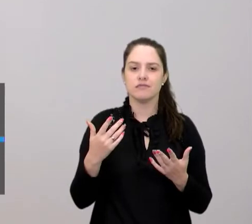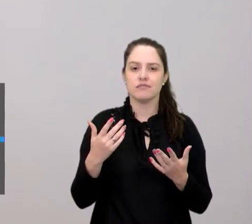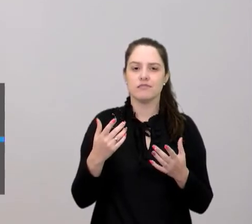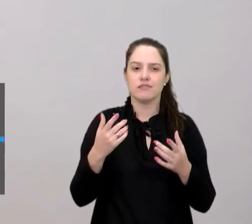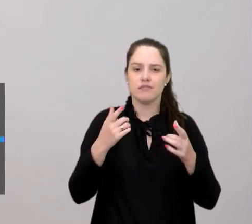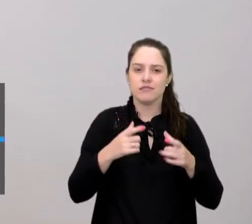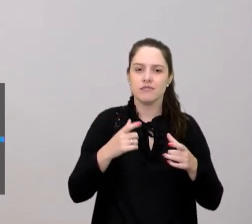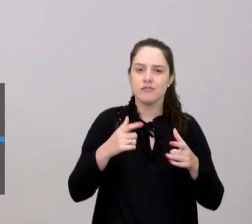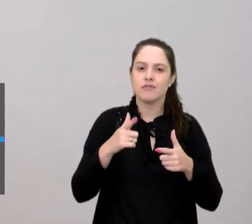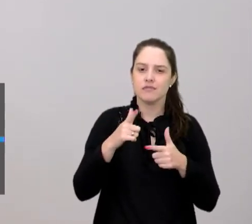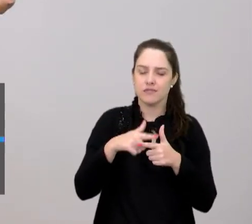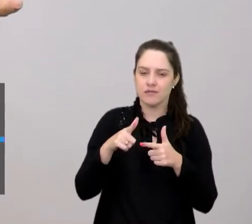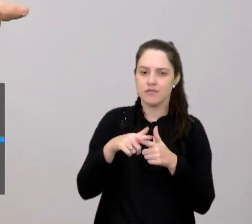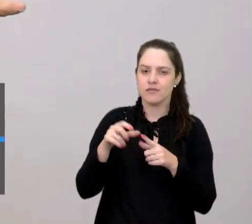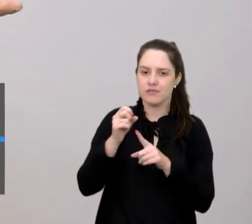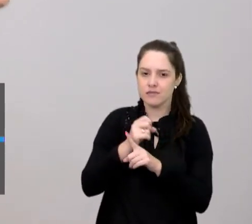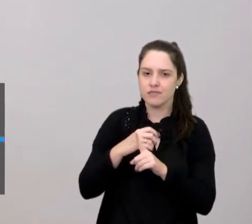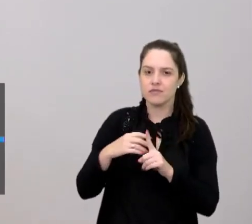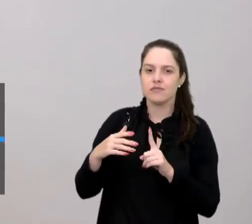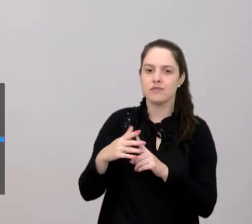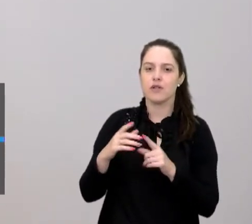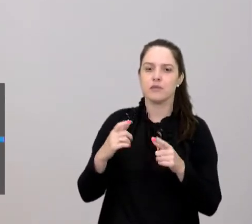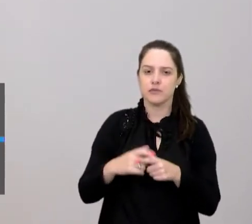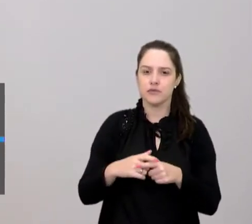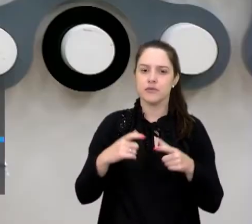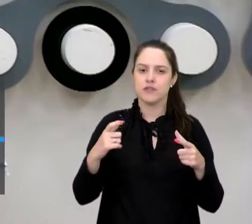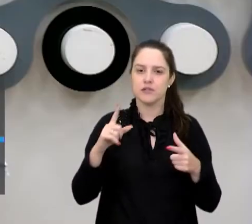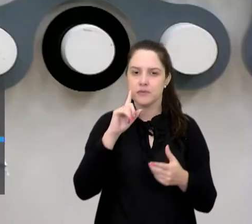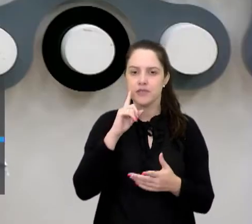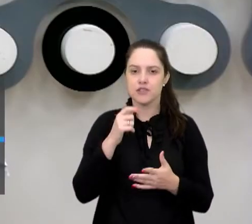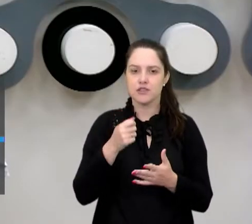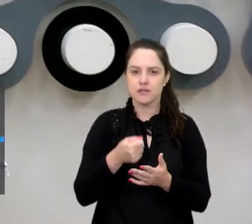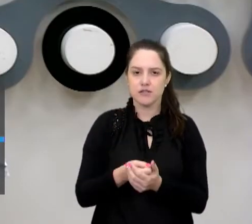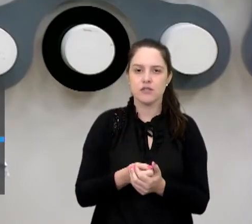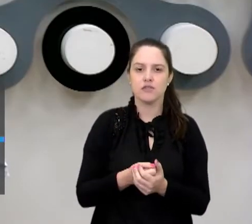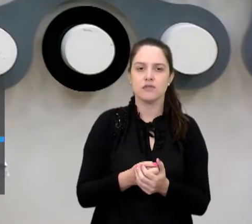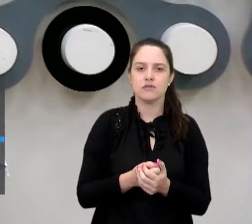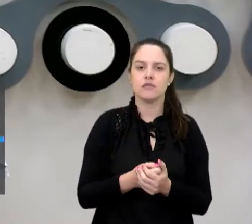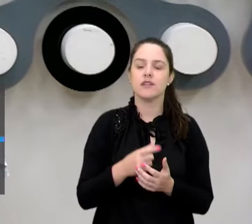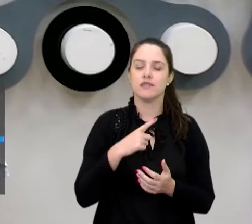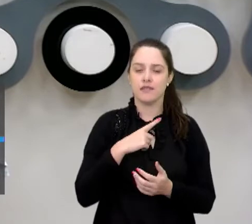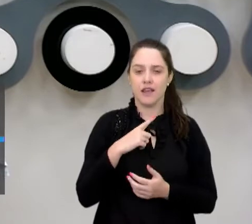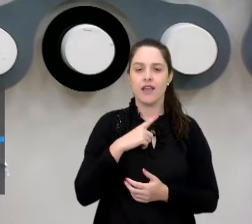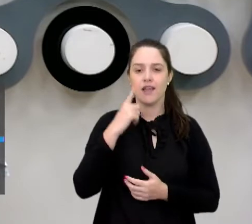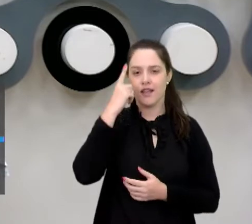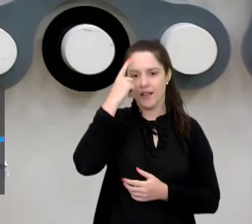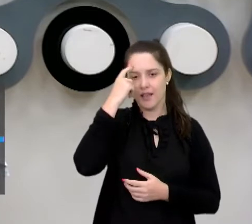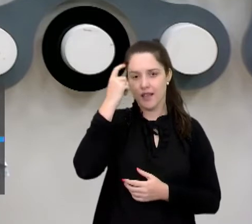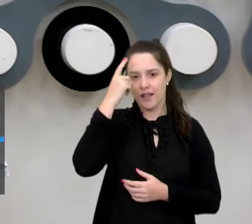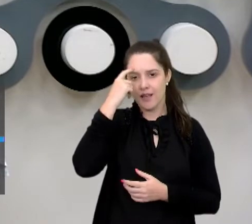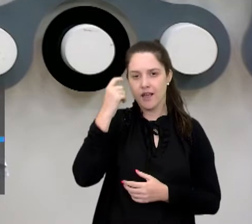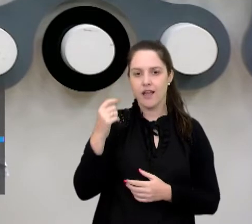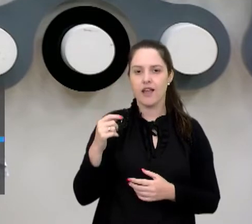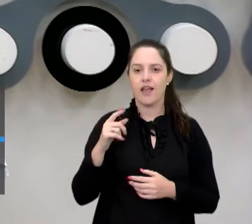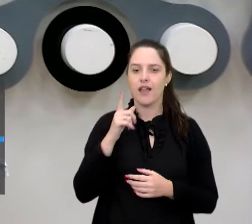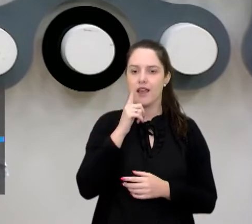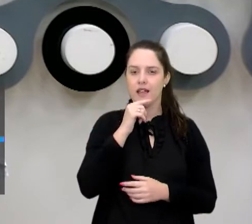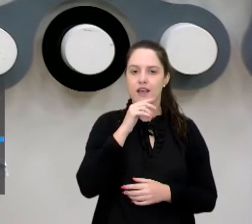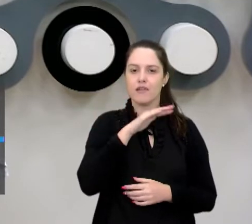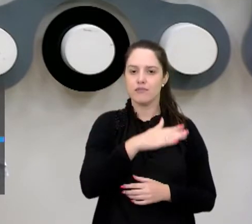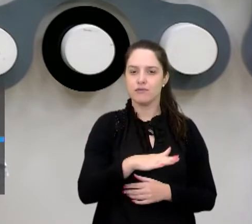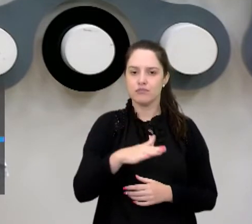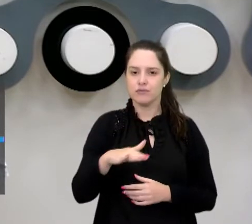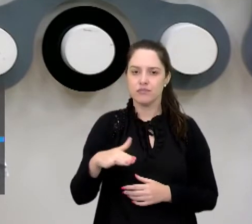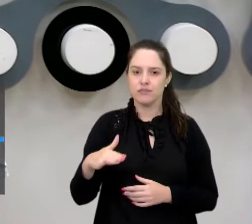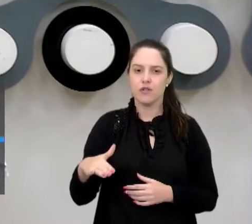uma problemática social e econômica muito grande, né? Sim, e o meme tem essa ideia. Então, a ideia do meme era essa, que exagero, gente, foi